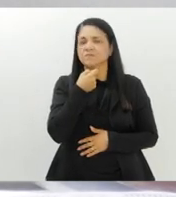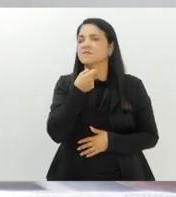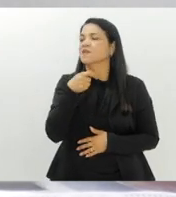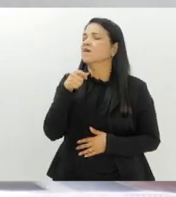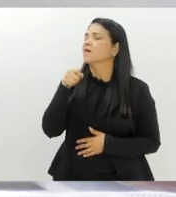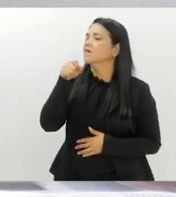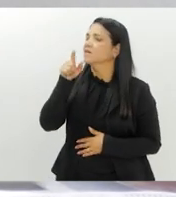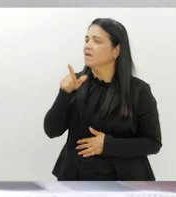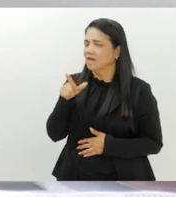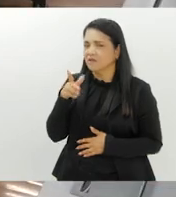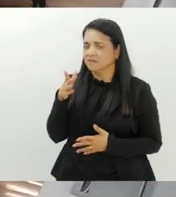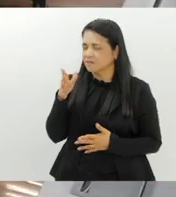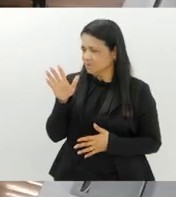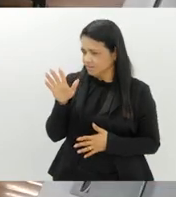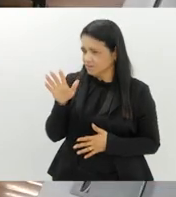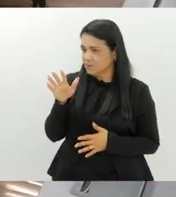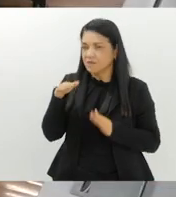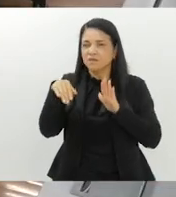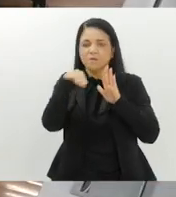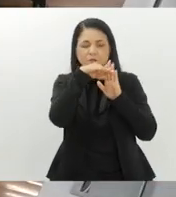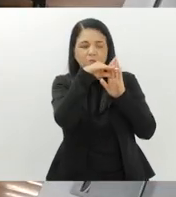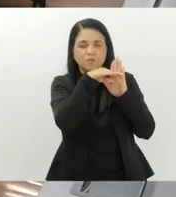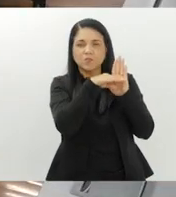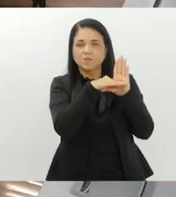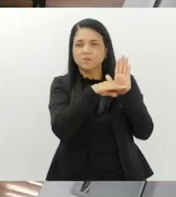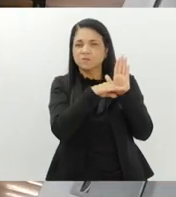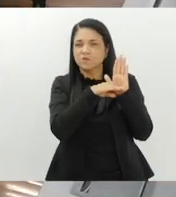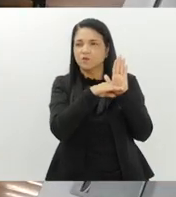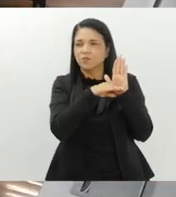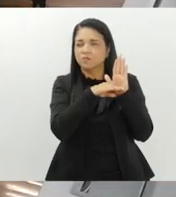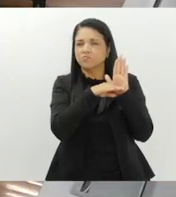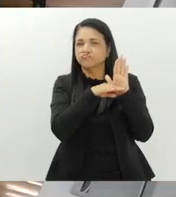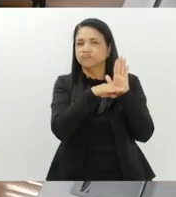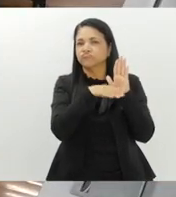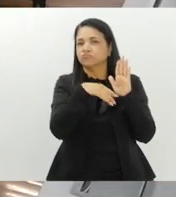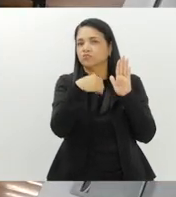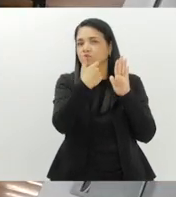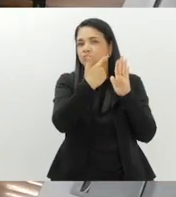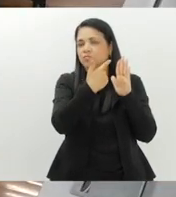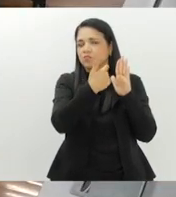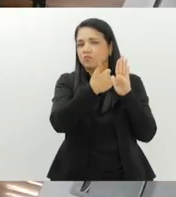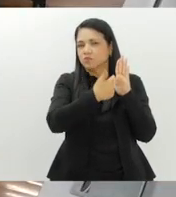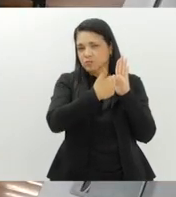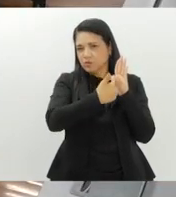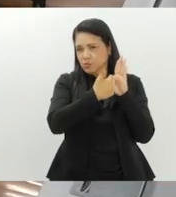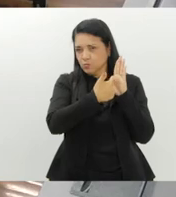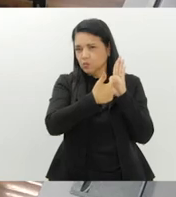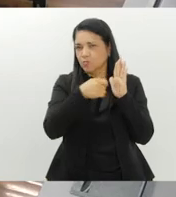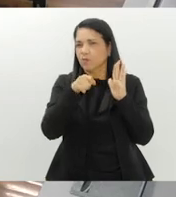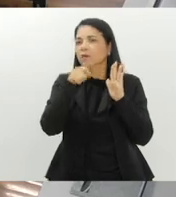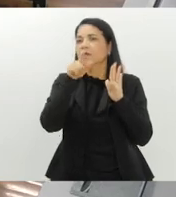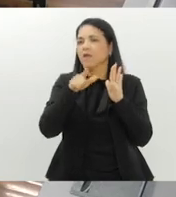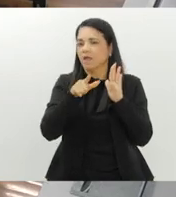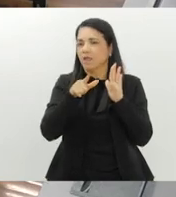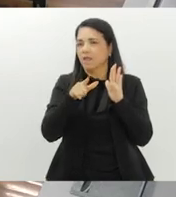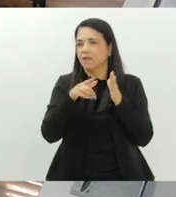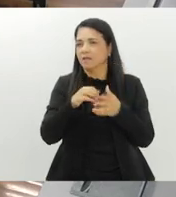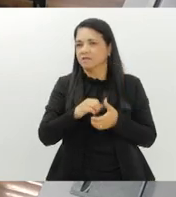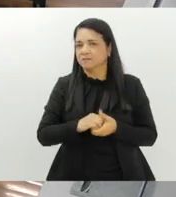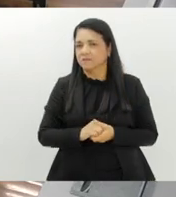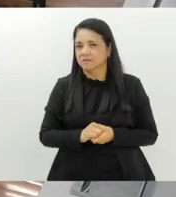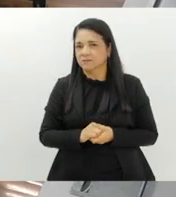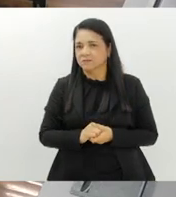Dentro da nossa programação, quem seria o próximo na sequência do pai Marcelo Xangô?